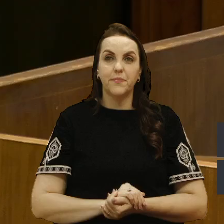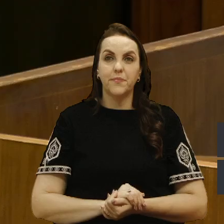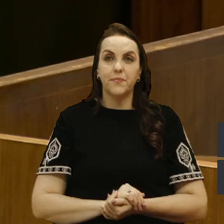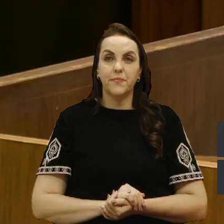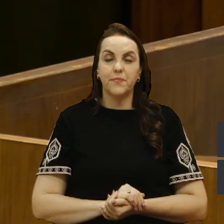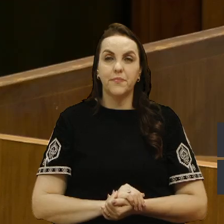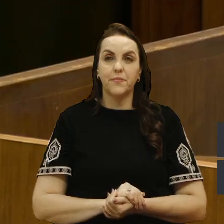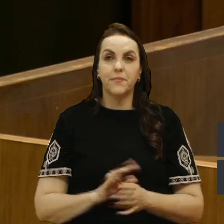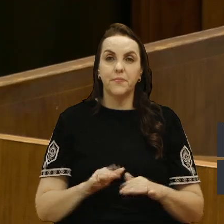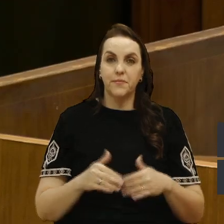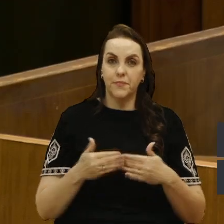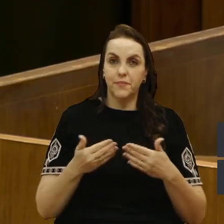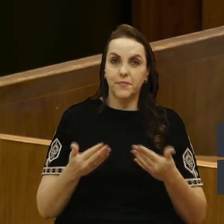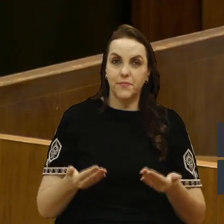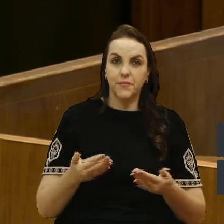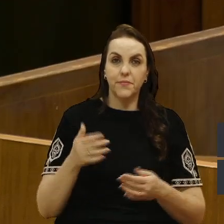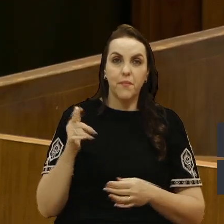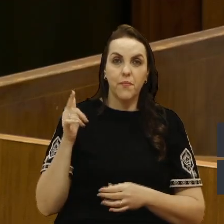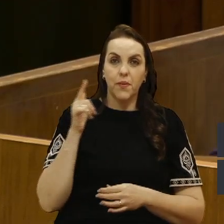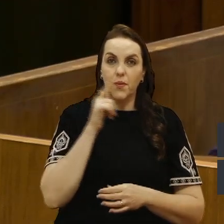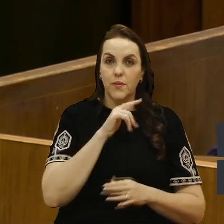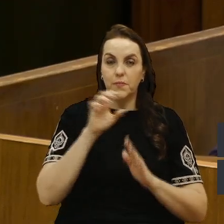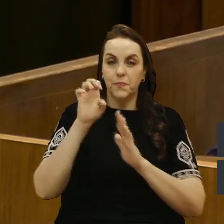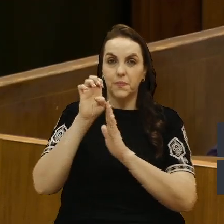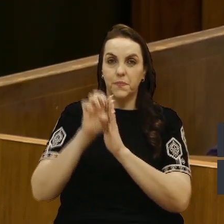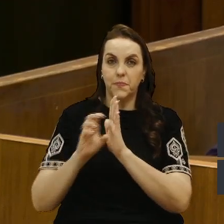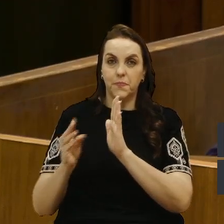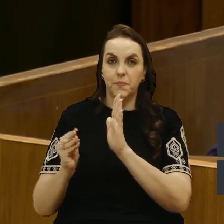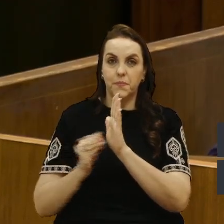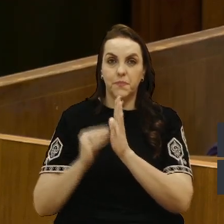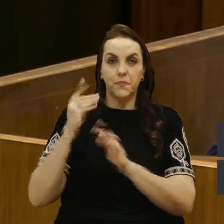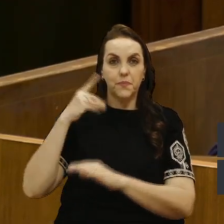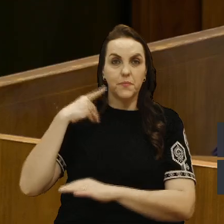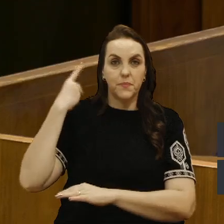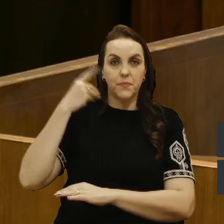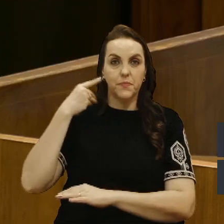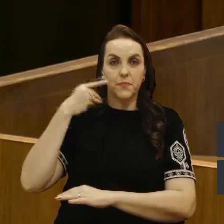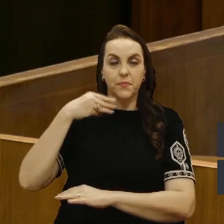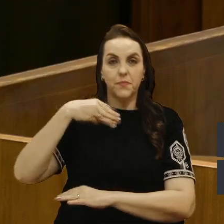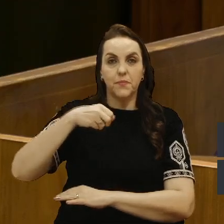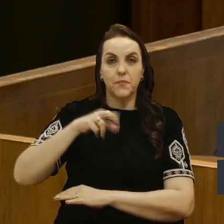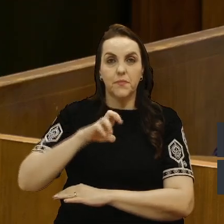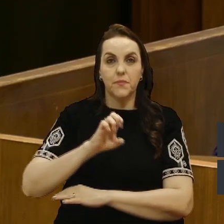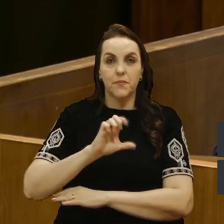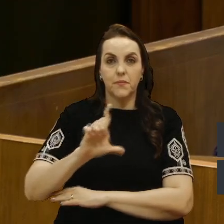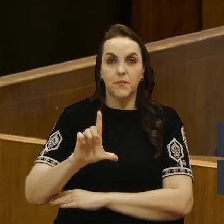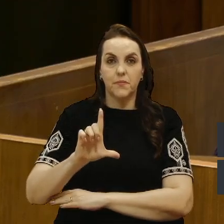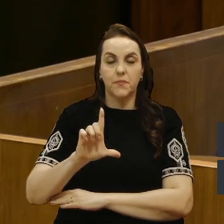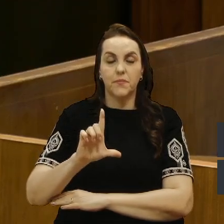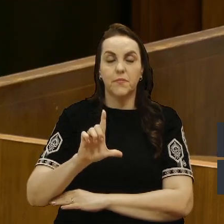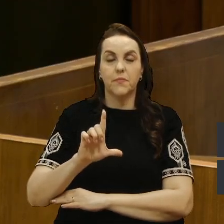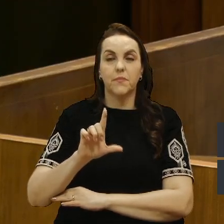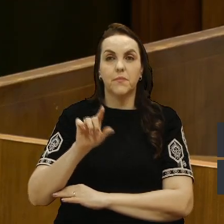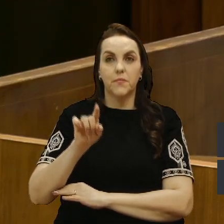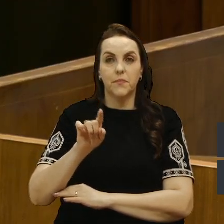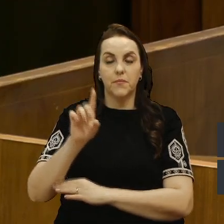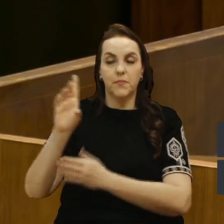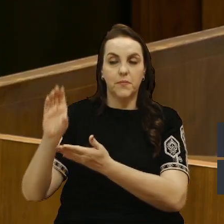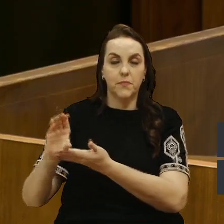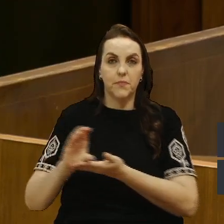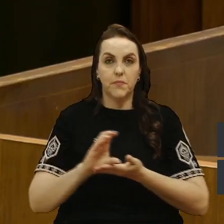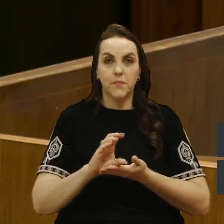Então, a gente conseguiu, através de uma emenda do deputado Marcel Van Hatten, uma destinação